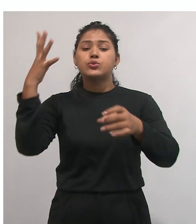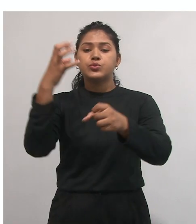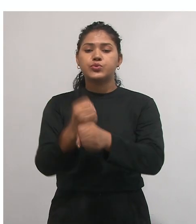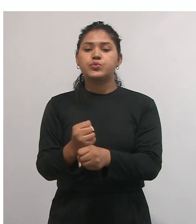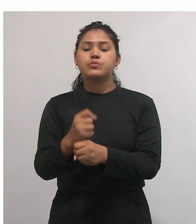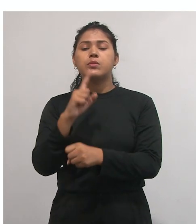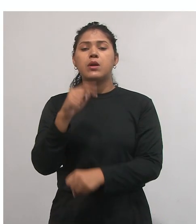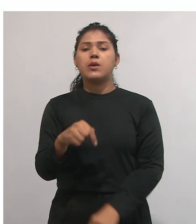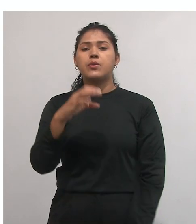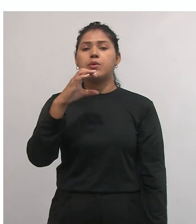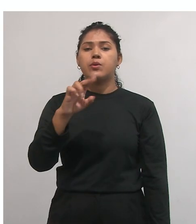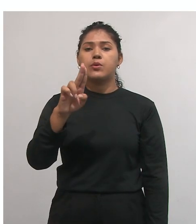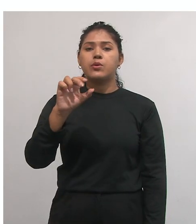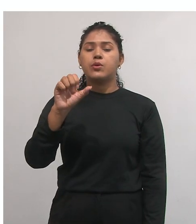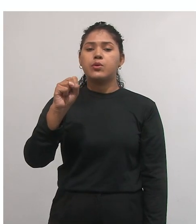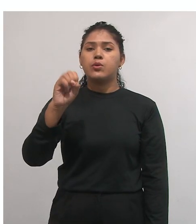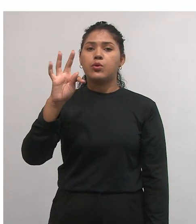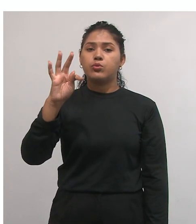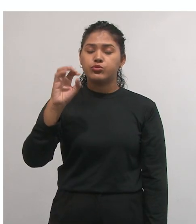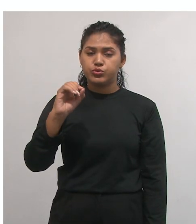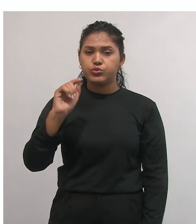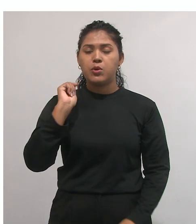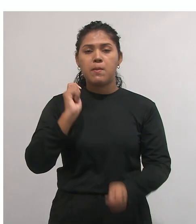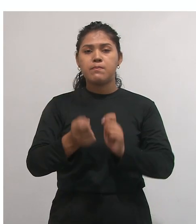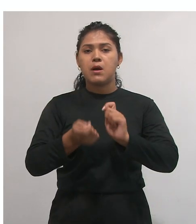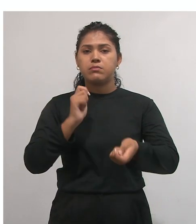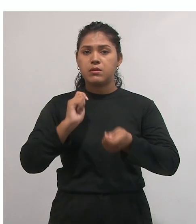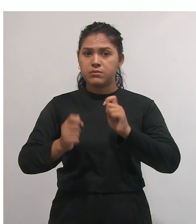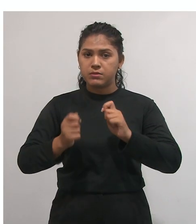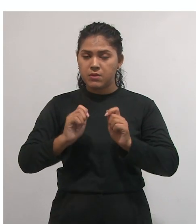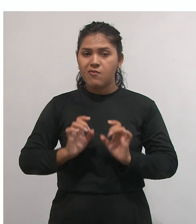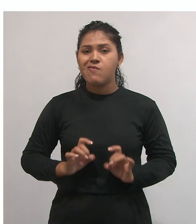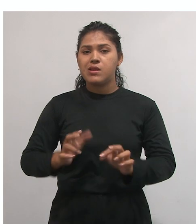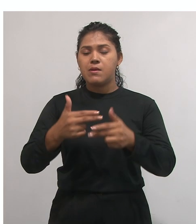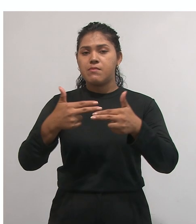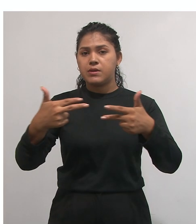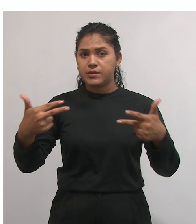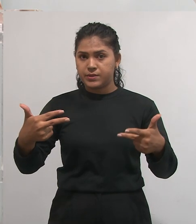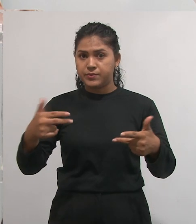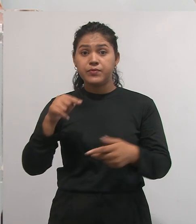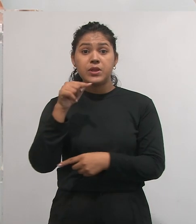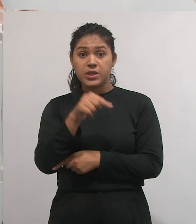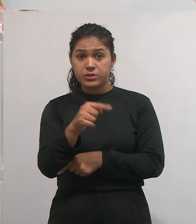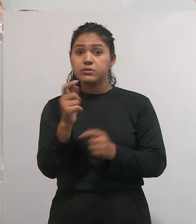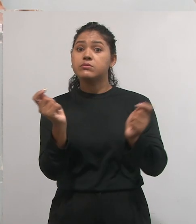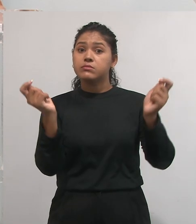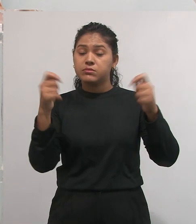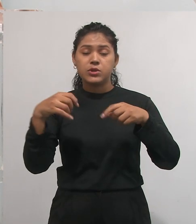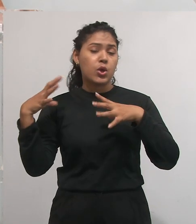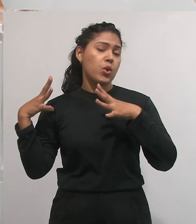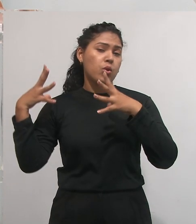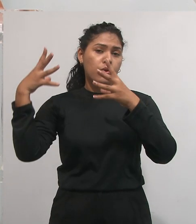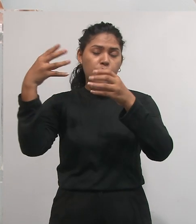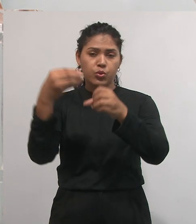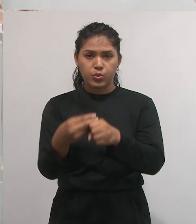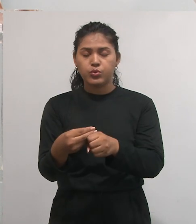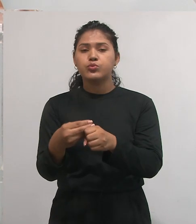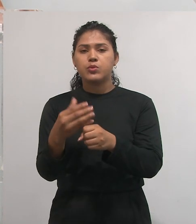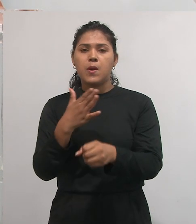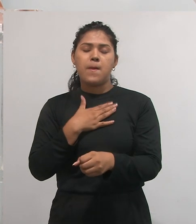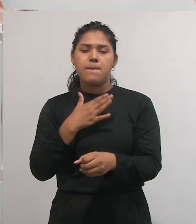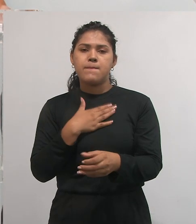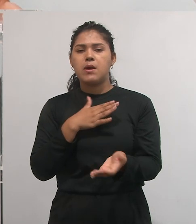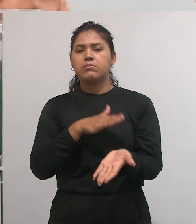certo? Esse custo base pode incluir todos os meus custos, né? O